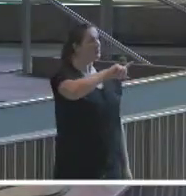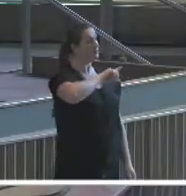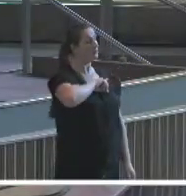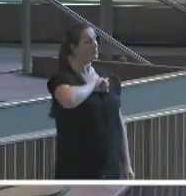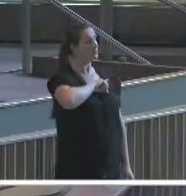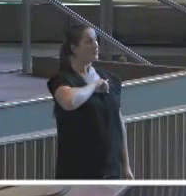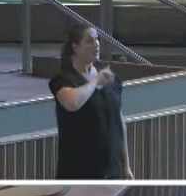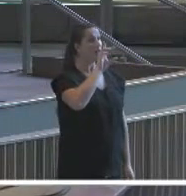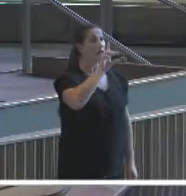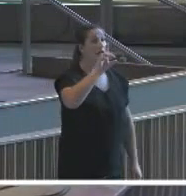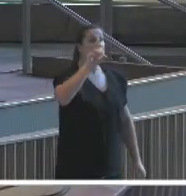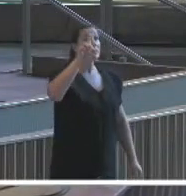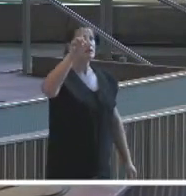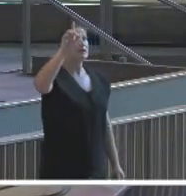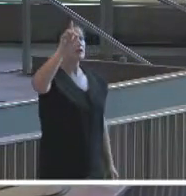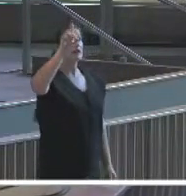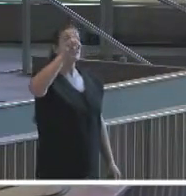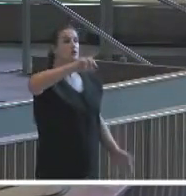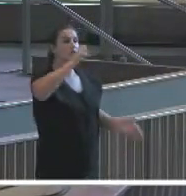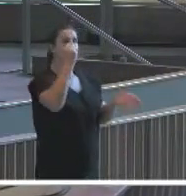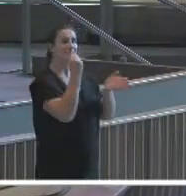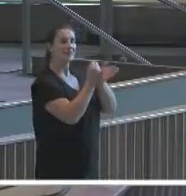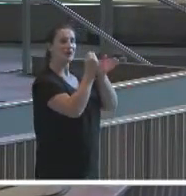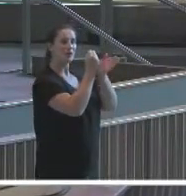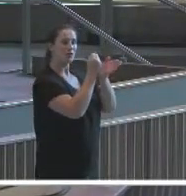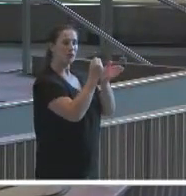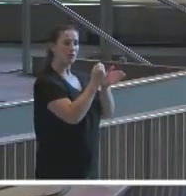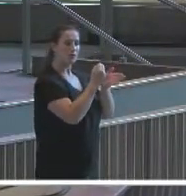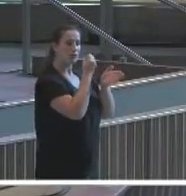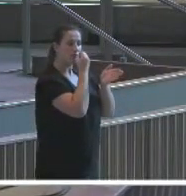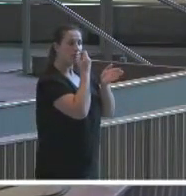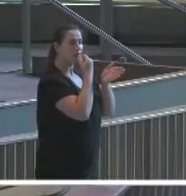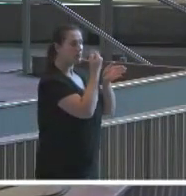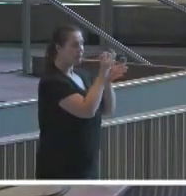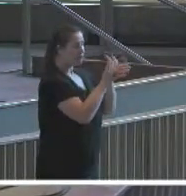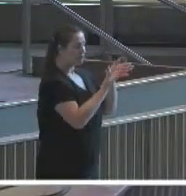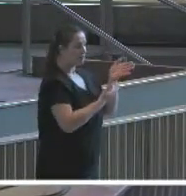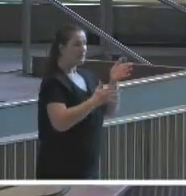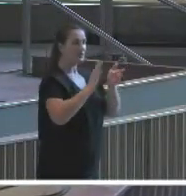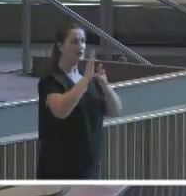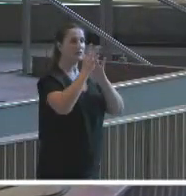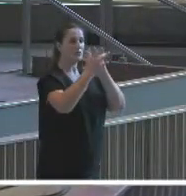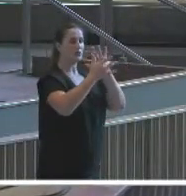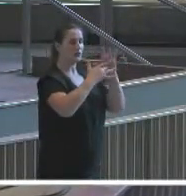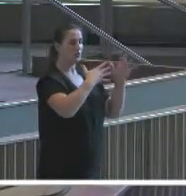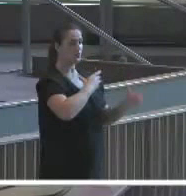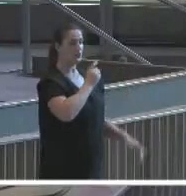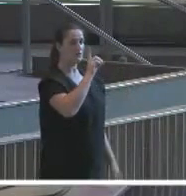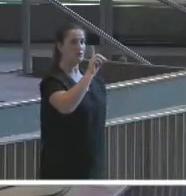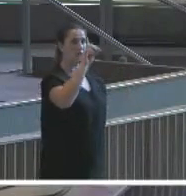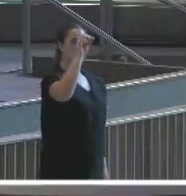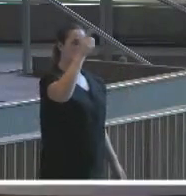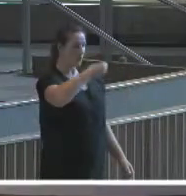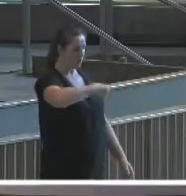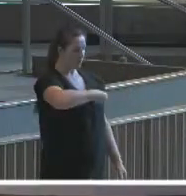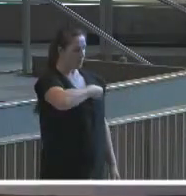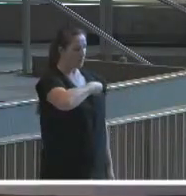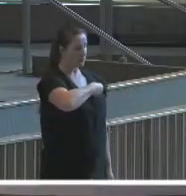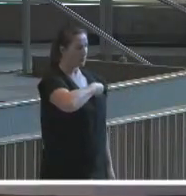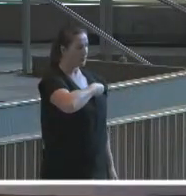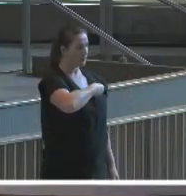E Deus selou essa aliança com o sangue de Jesus Cristo, o Filho do Deus vivo.